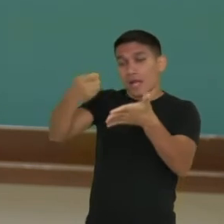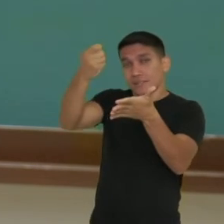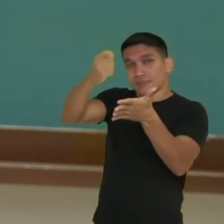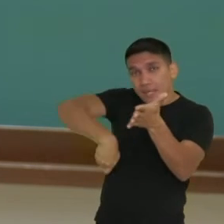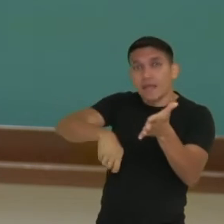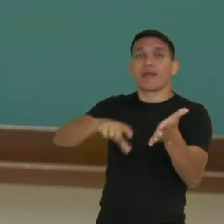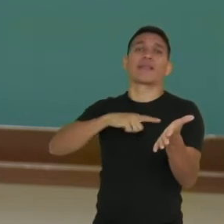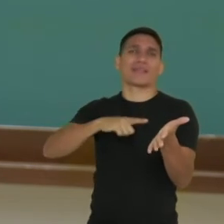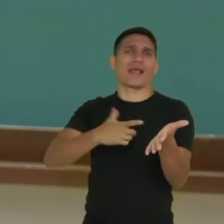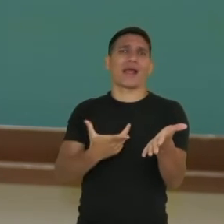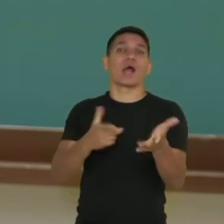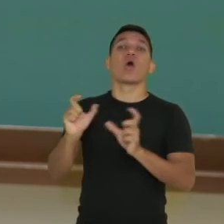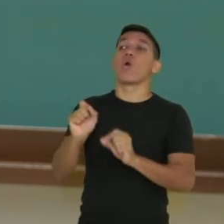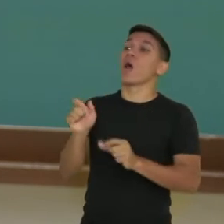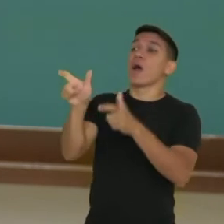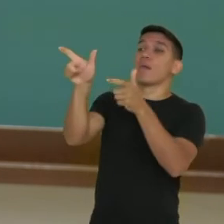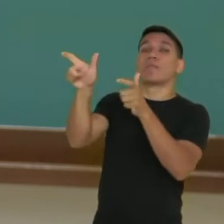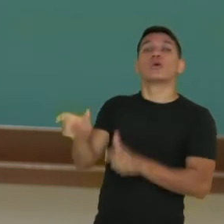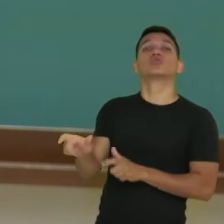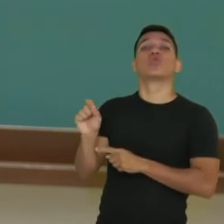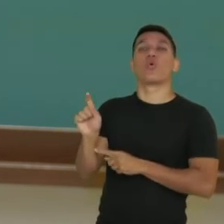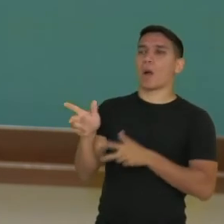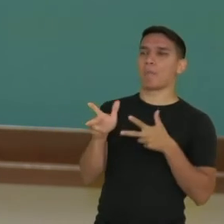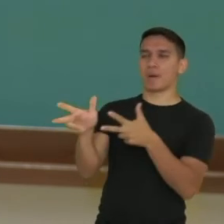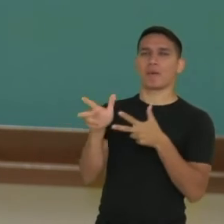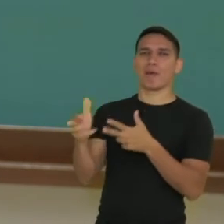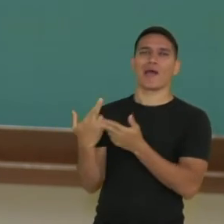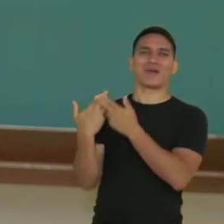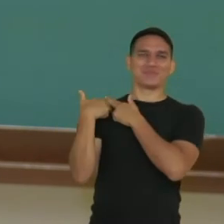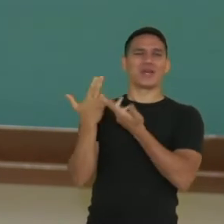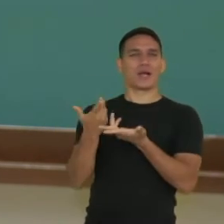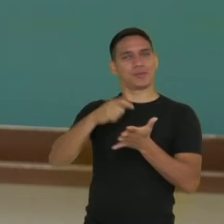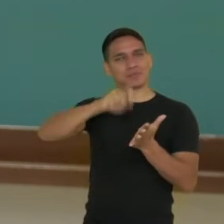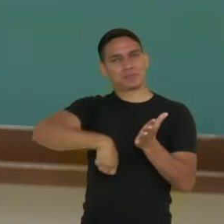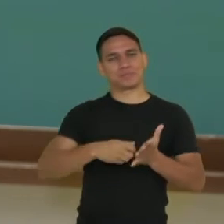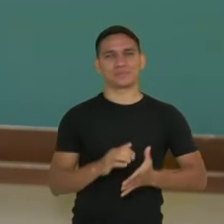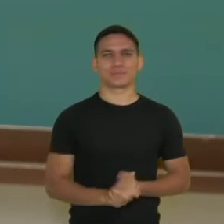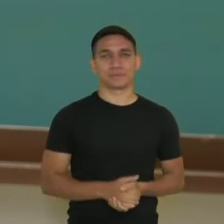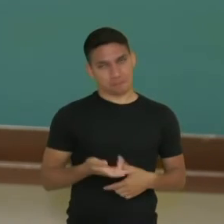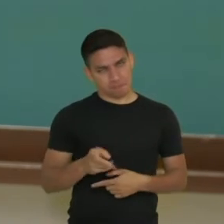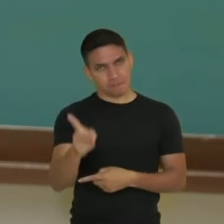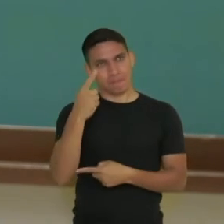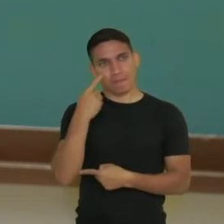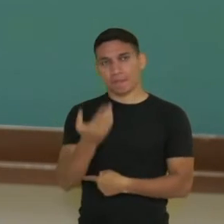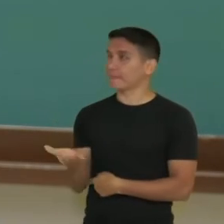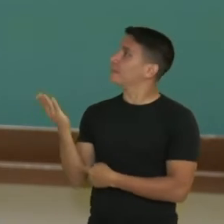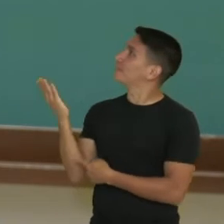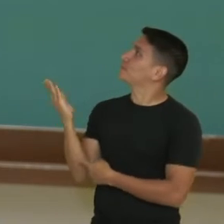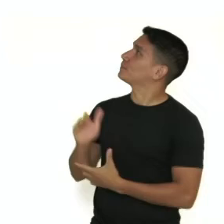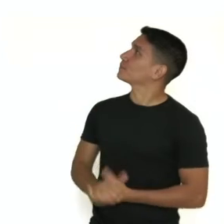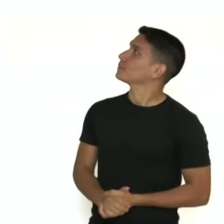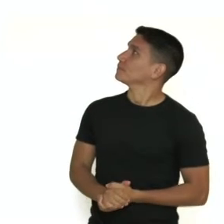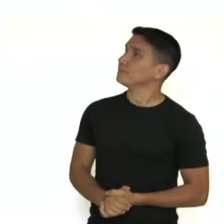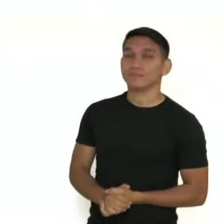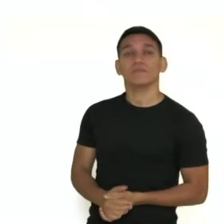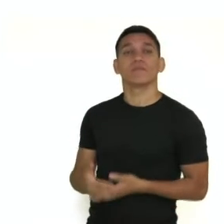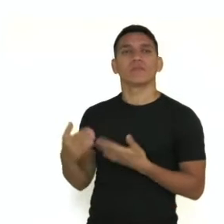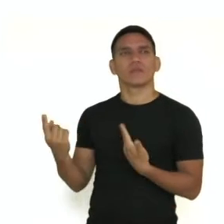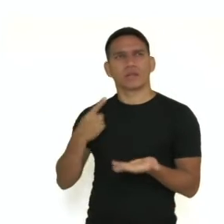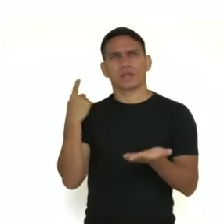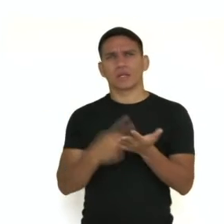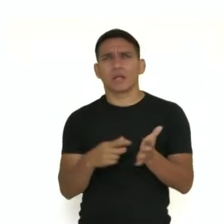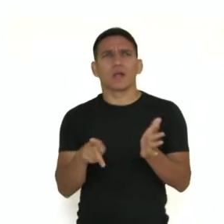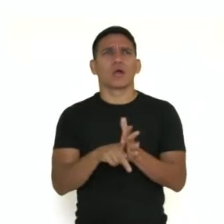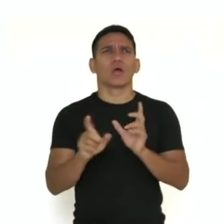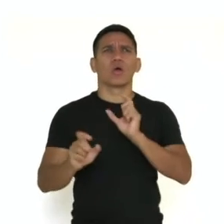produziu, né? Então ali eu tenho o nome da jornalista responsável, beleza? Seguindo, então olha lá. A decisão para a rixa